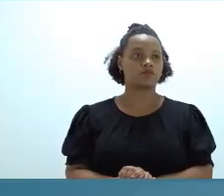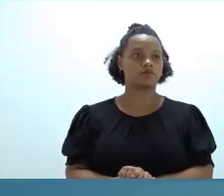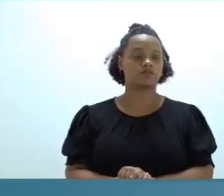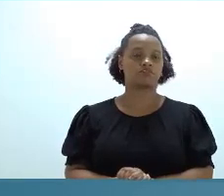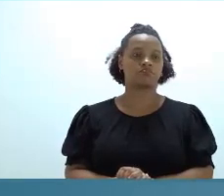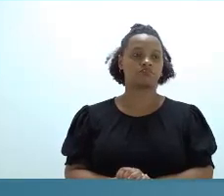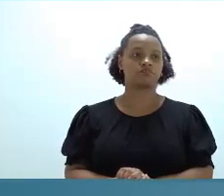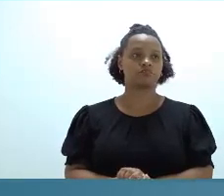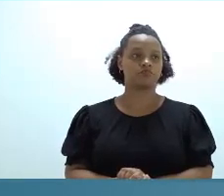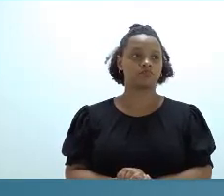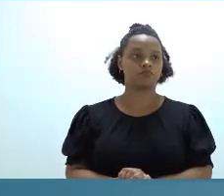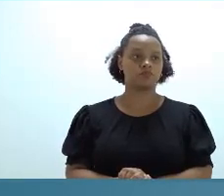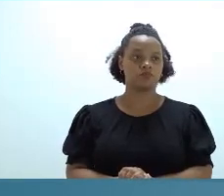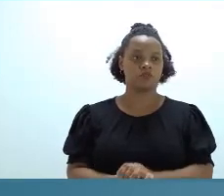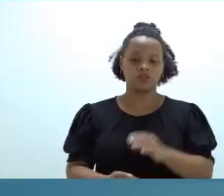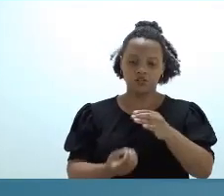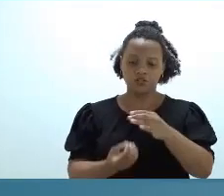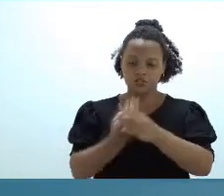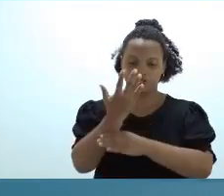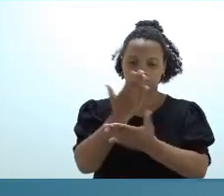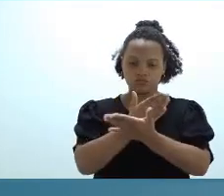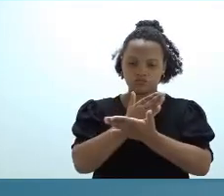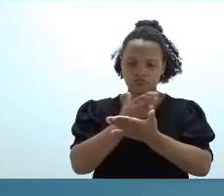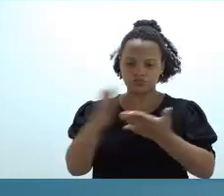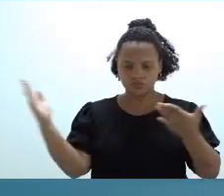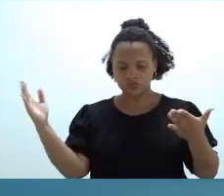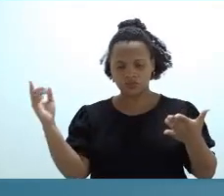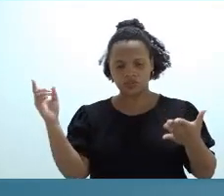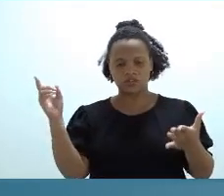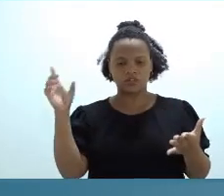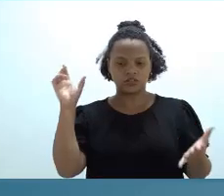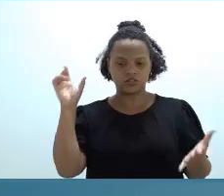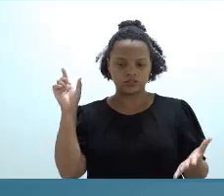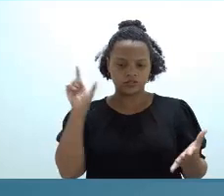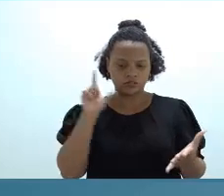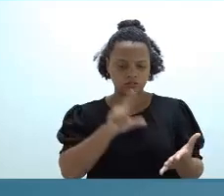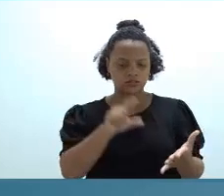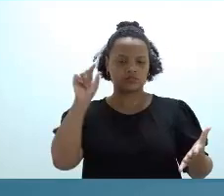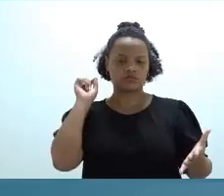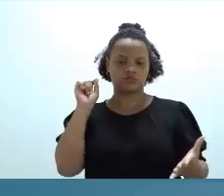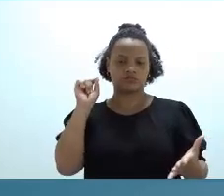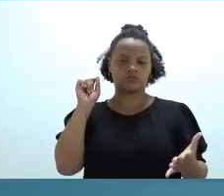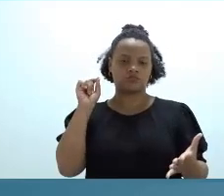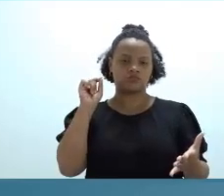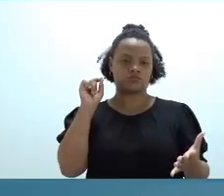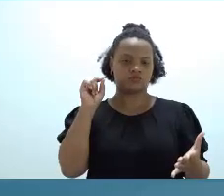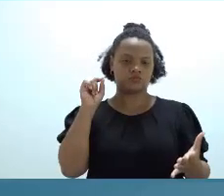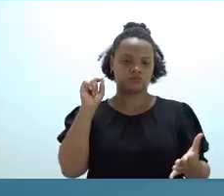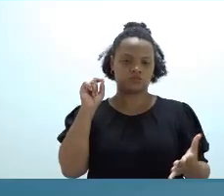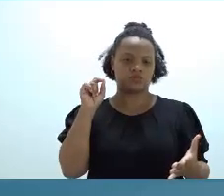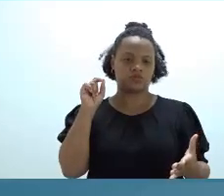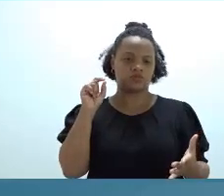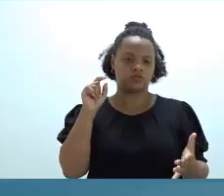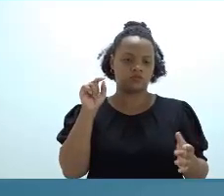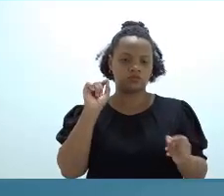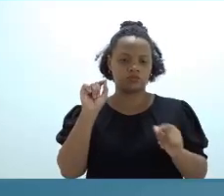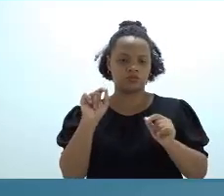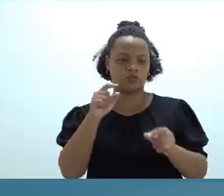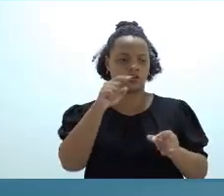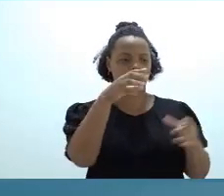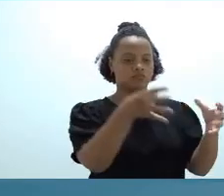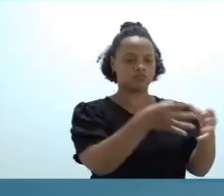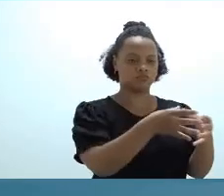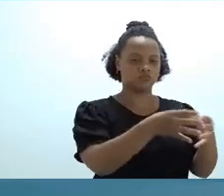que define e vincula a competência das turmas da seção de direito público ou da seção de direito privado.